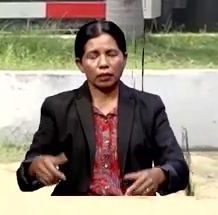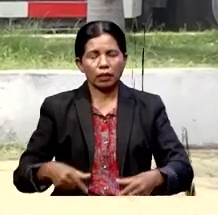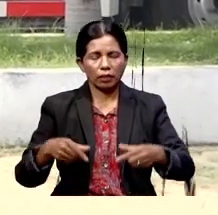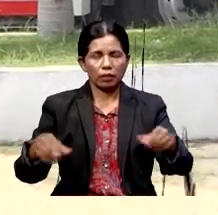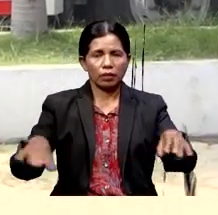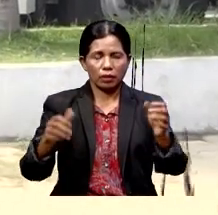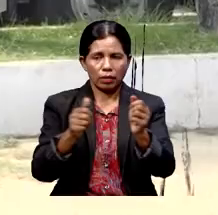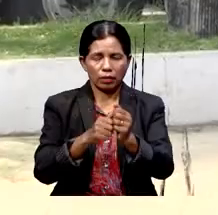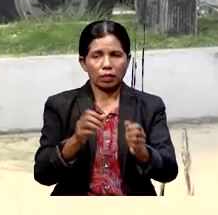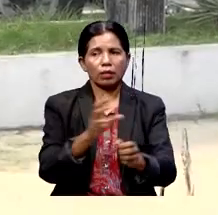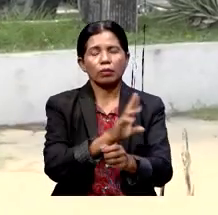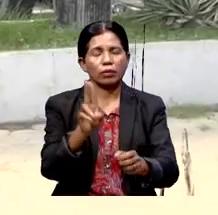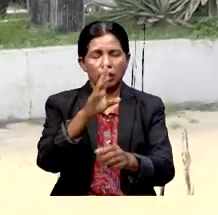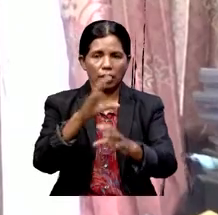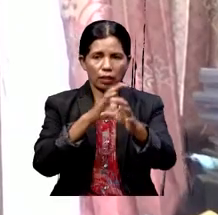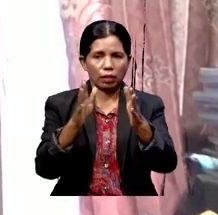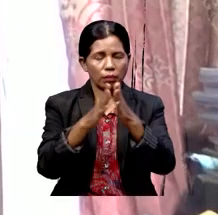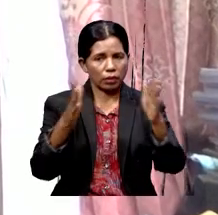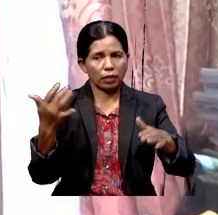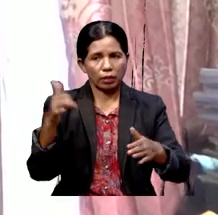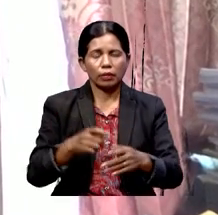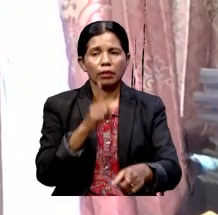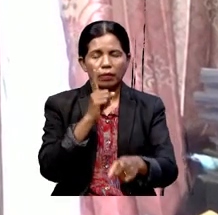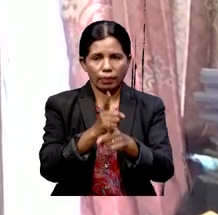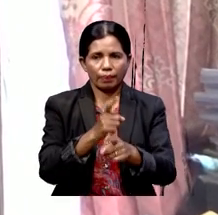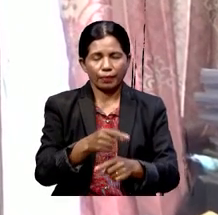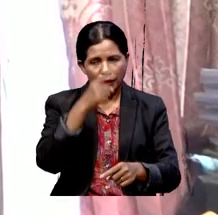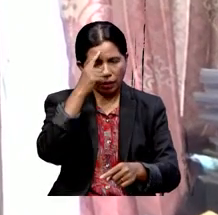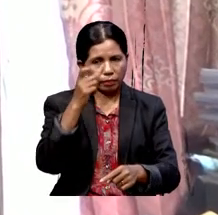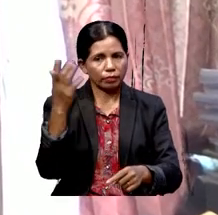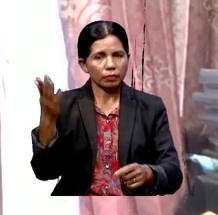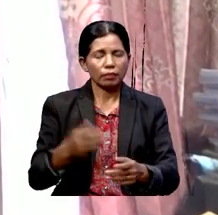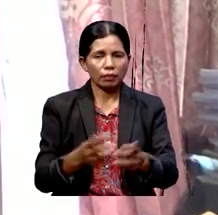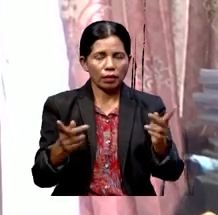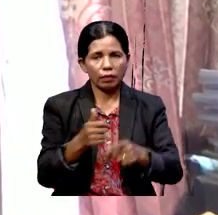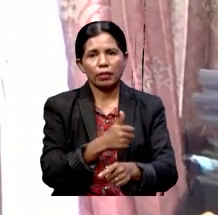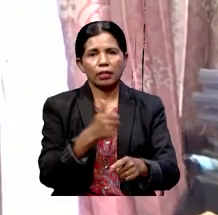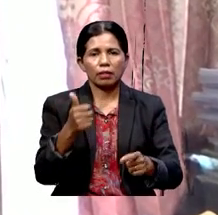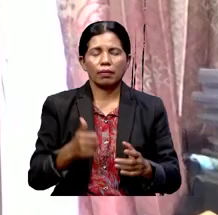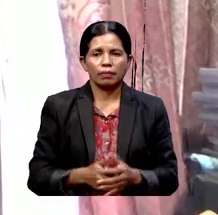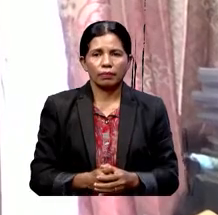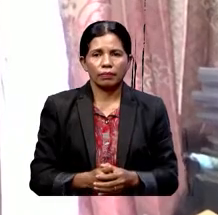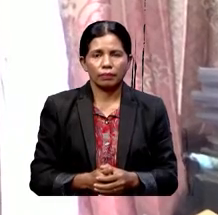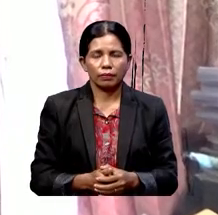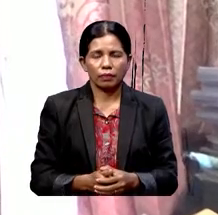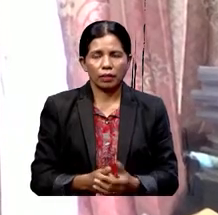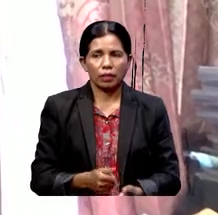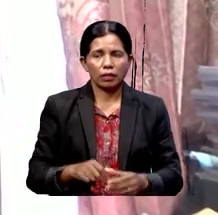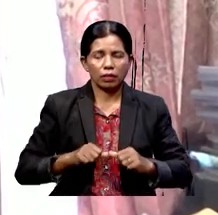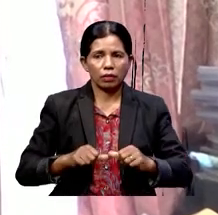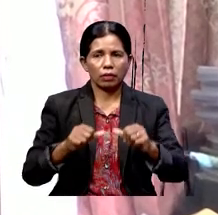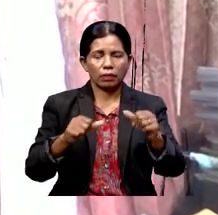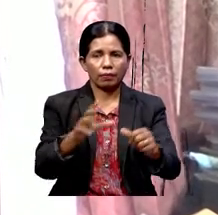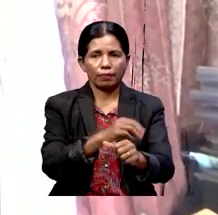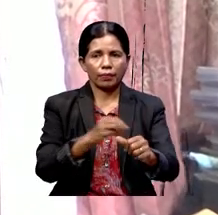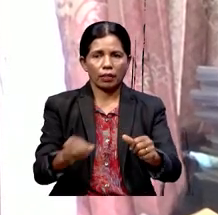opera equipamento sirakne tau hinaba lo suni katak iha area balu ke sirapoti rutina